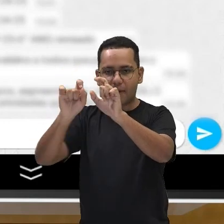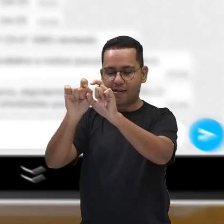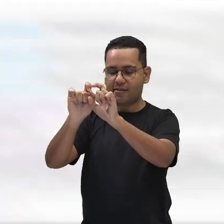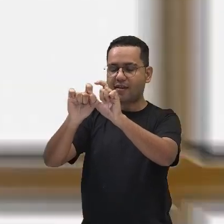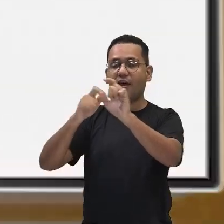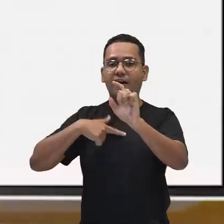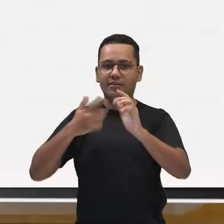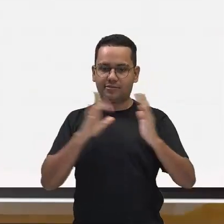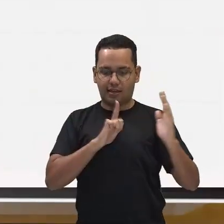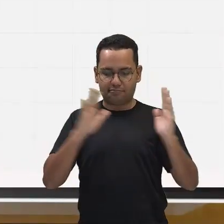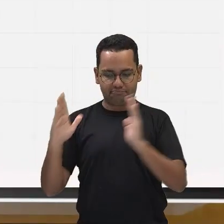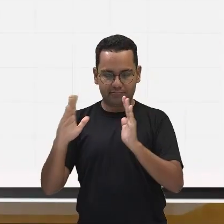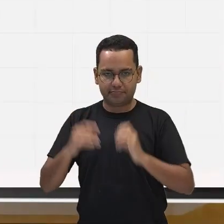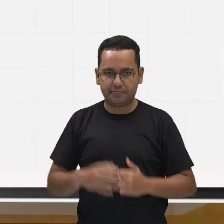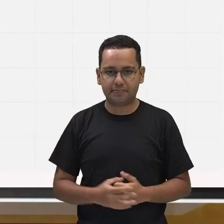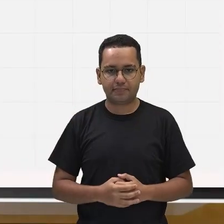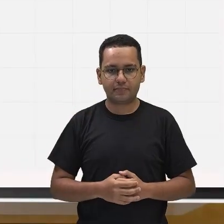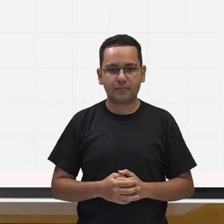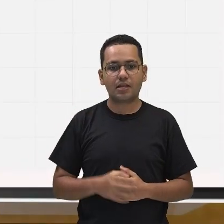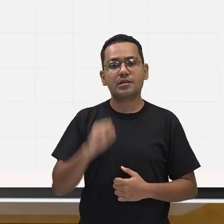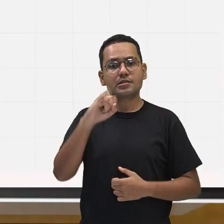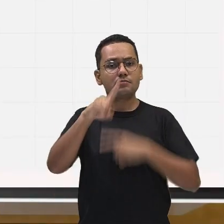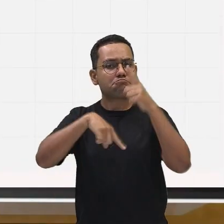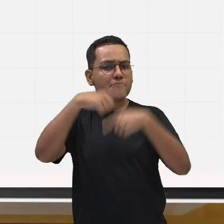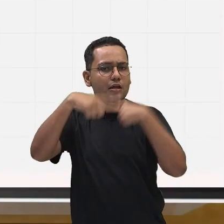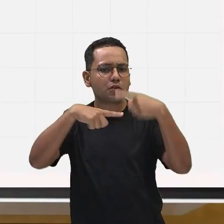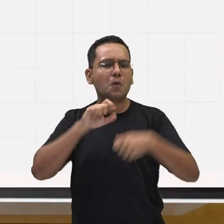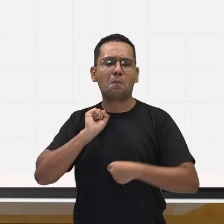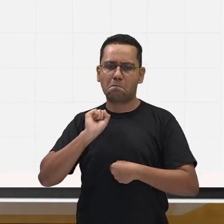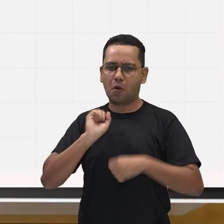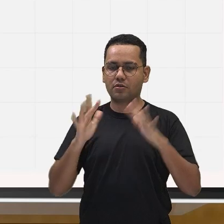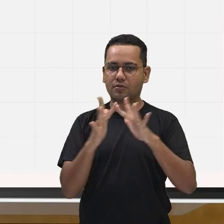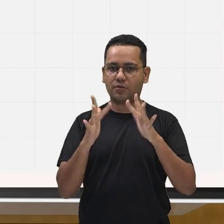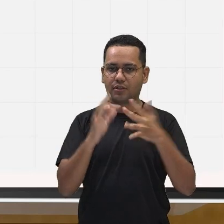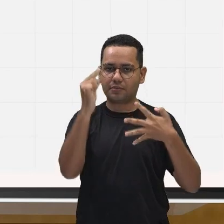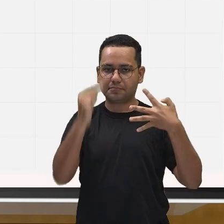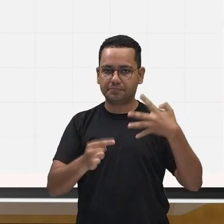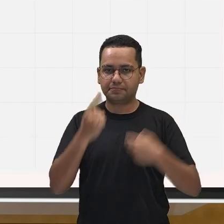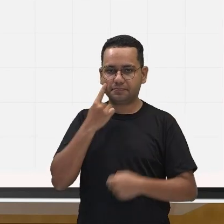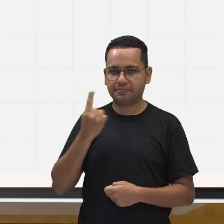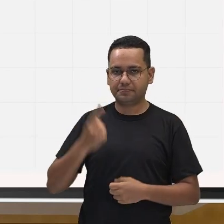desfeita. Em caso de dúvidas, entre em contato com o nosso suporte técnico.